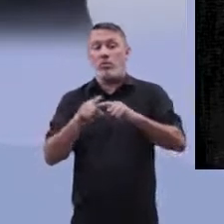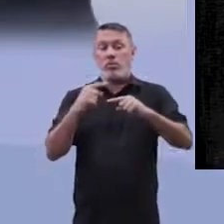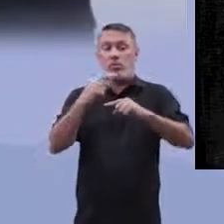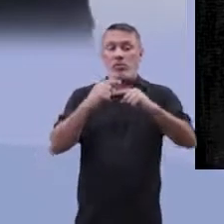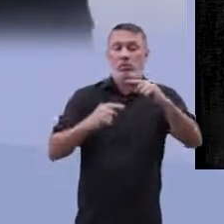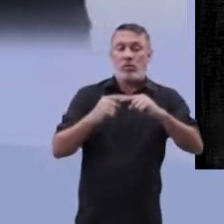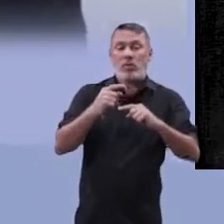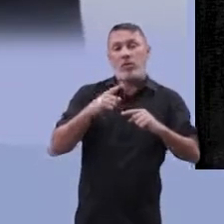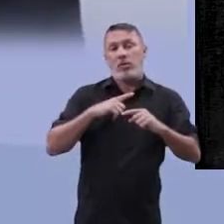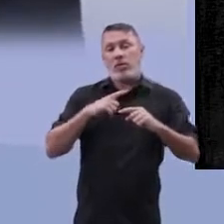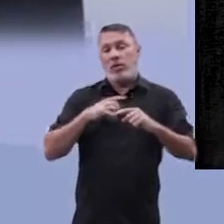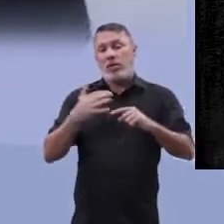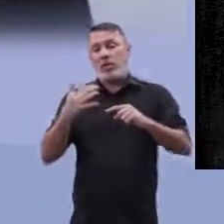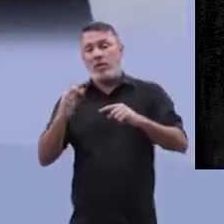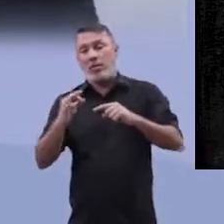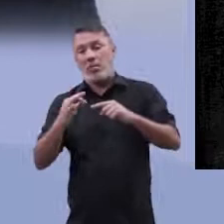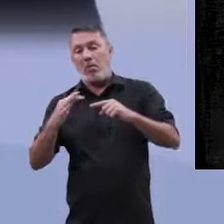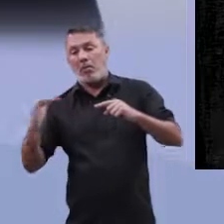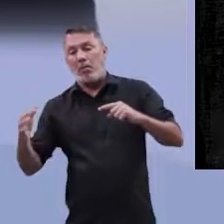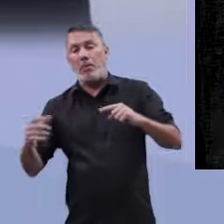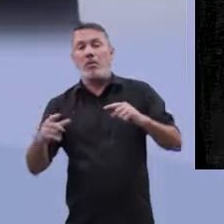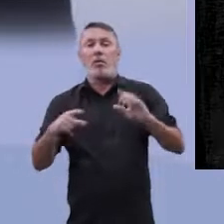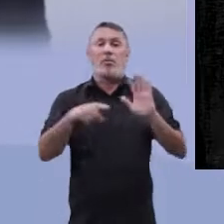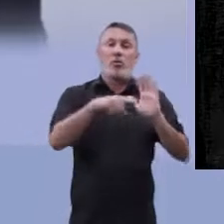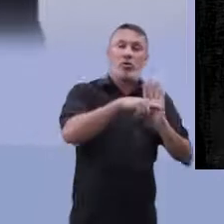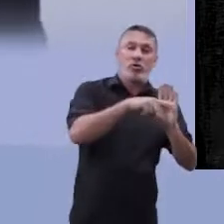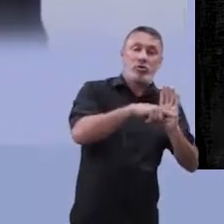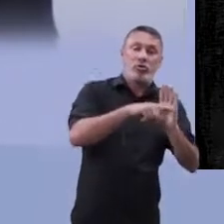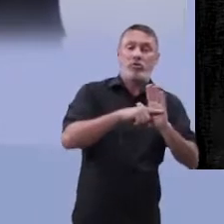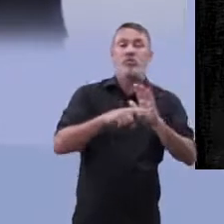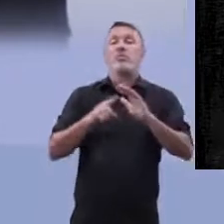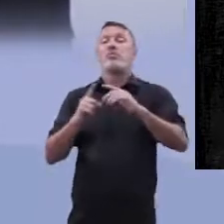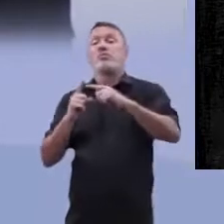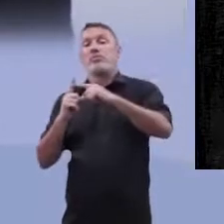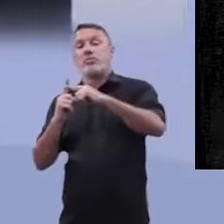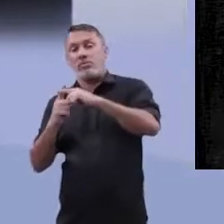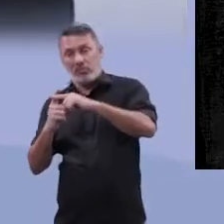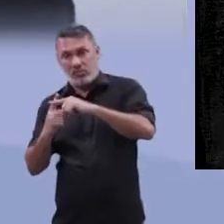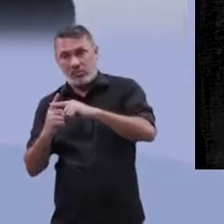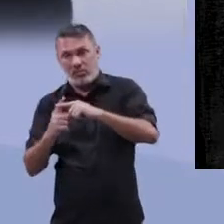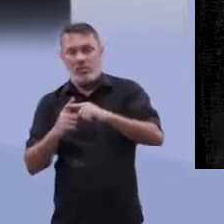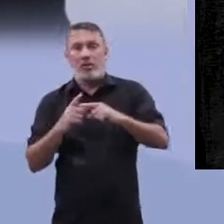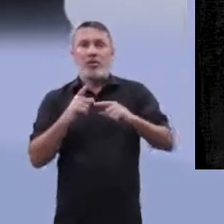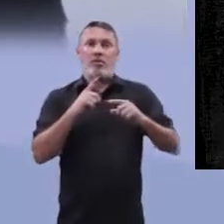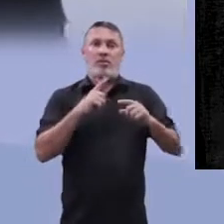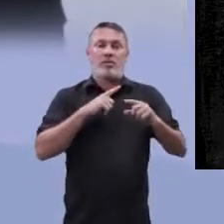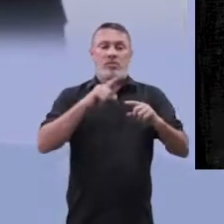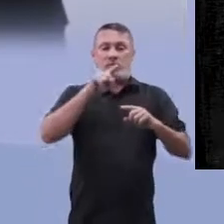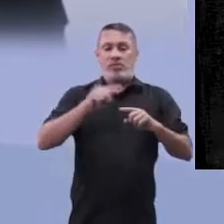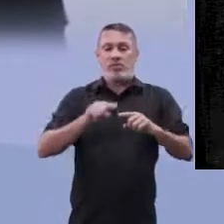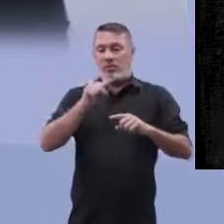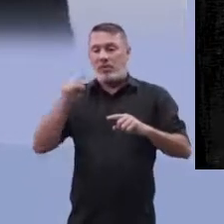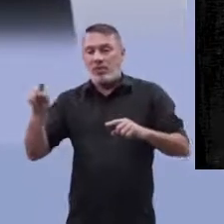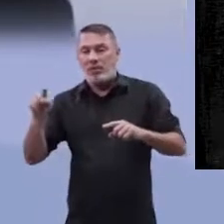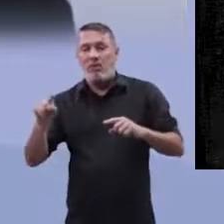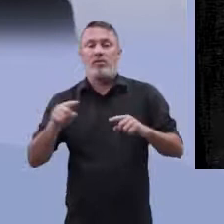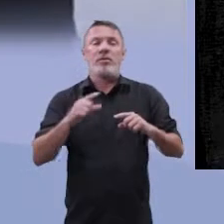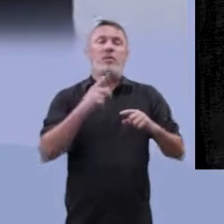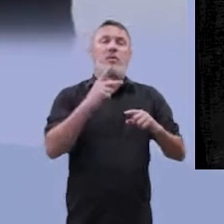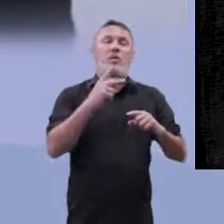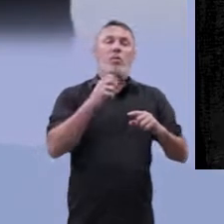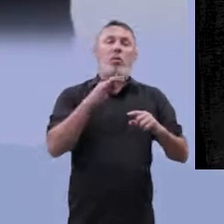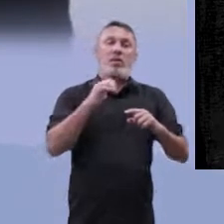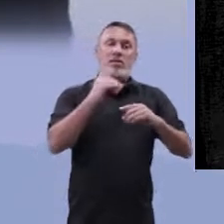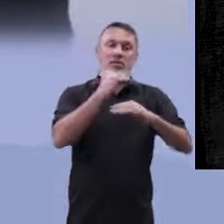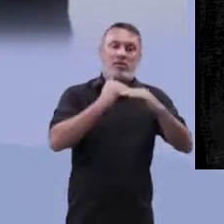nas frações, nos decimais, nos positivos, nos negativos, nas potências e nas raízes.